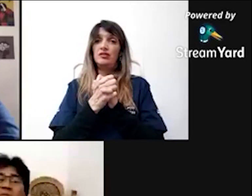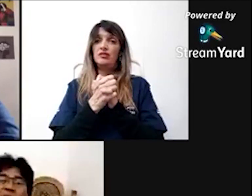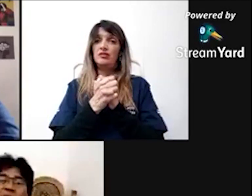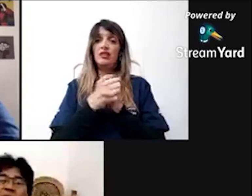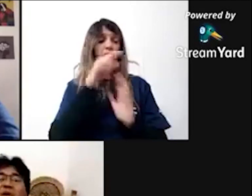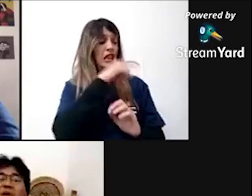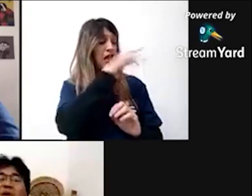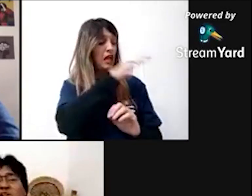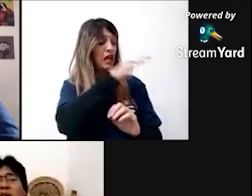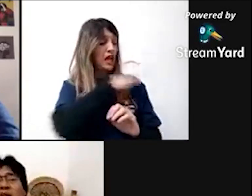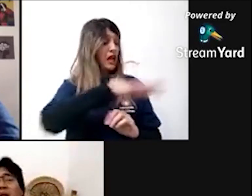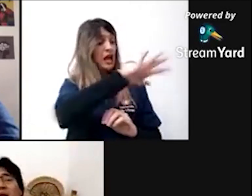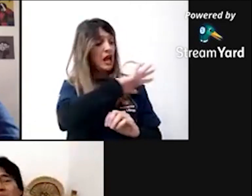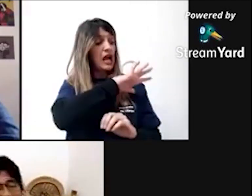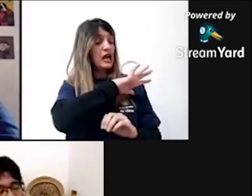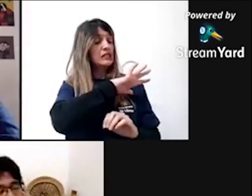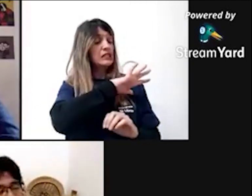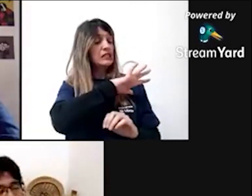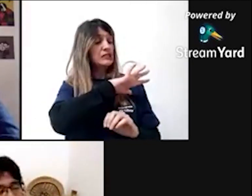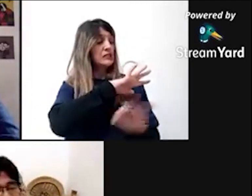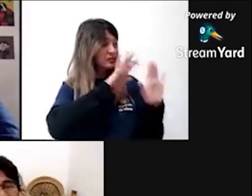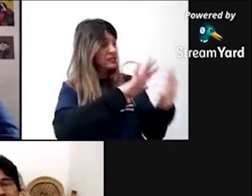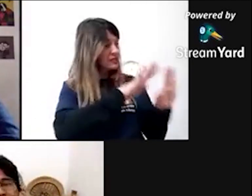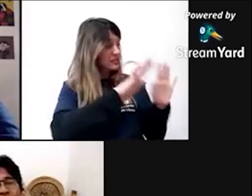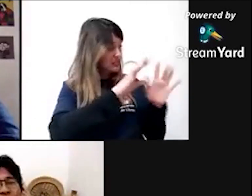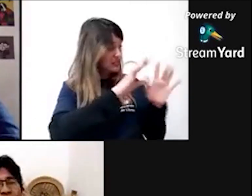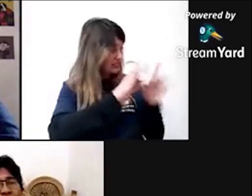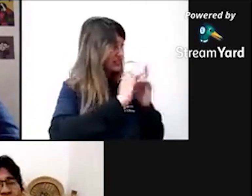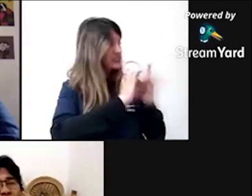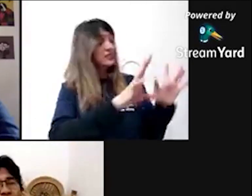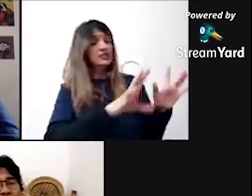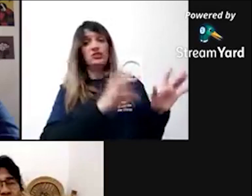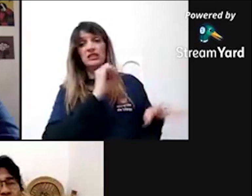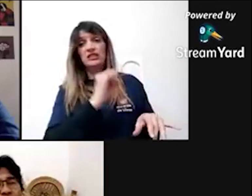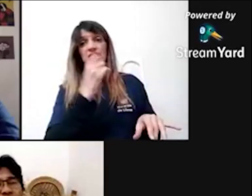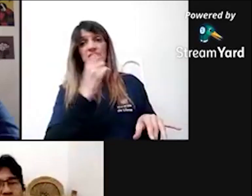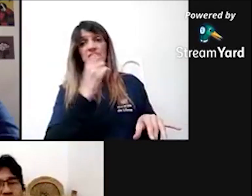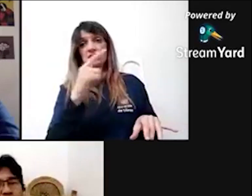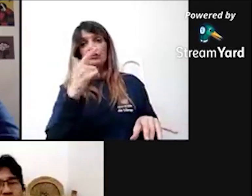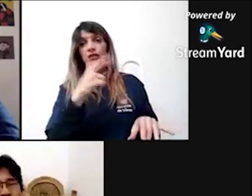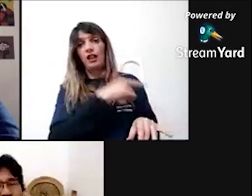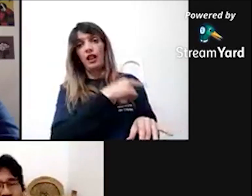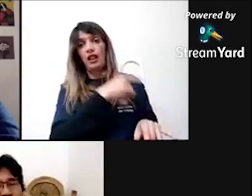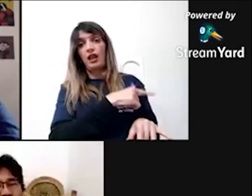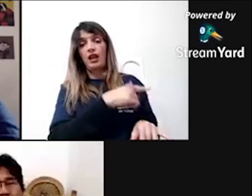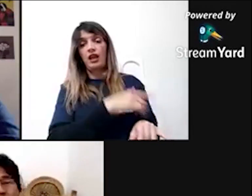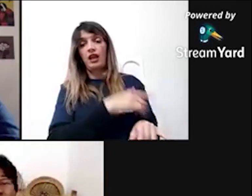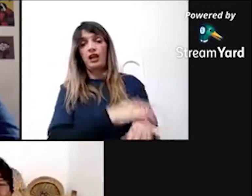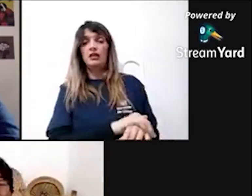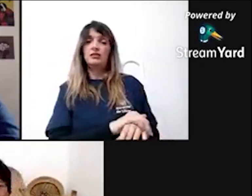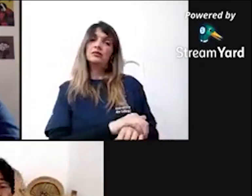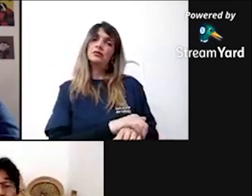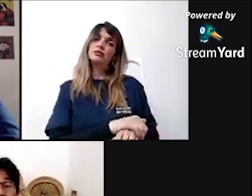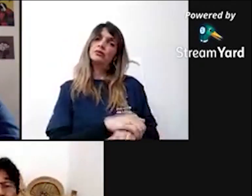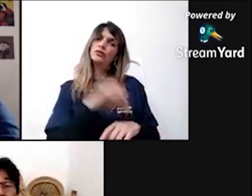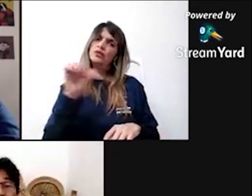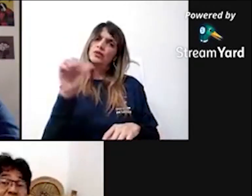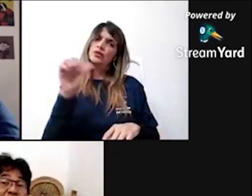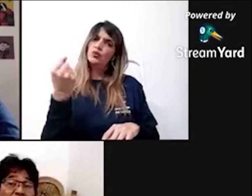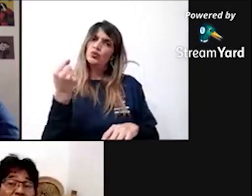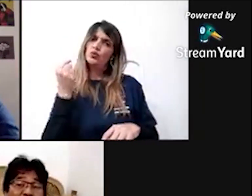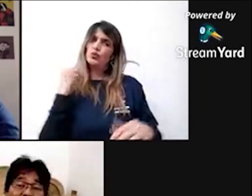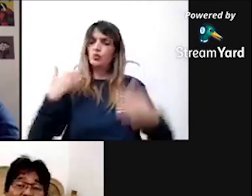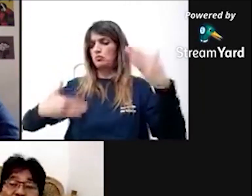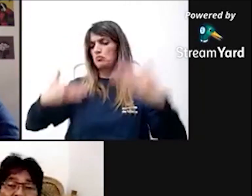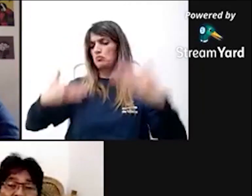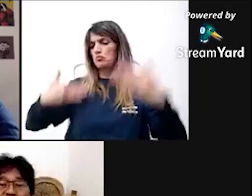vocês tomaram, deixa lá. Ele não tá, se ele não estiver lá em 88, que foi a constituição do marco temporal para cá, eles